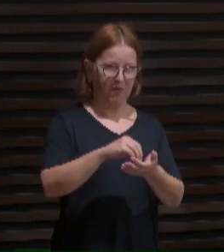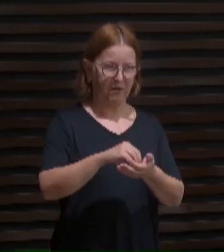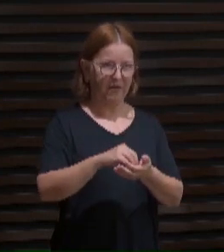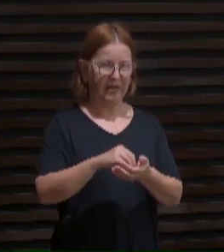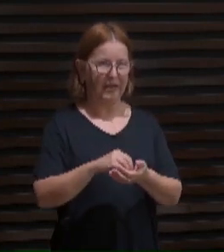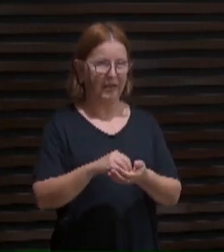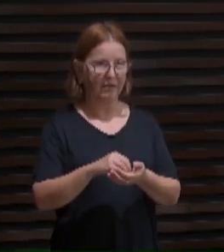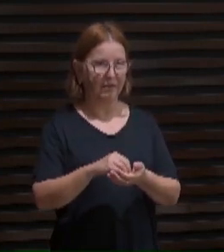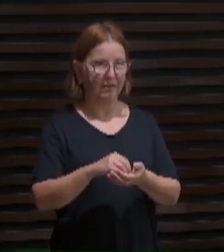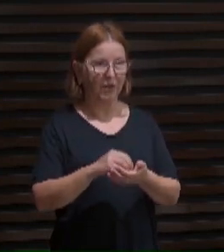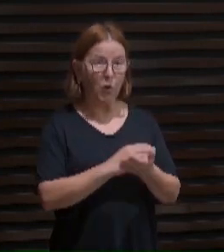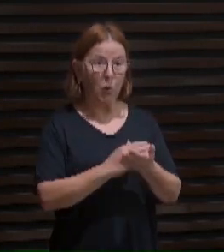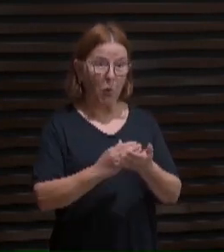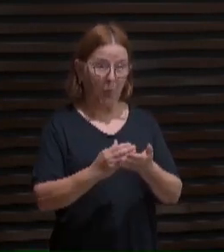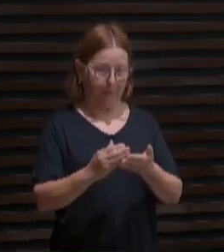Guerra Mundial.